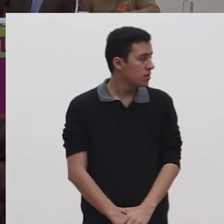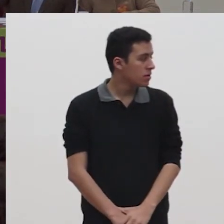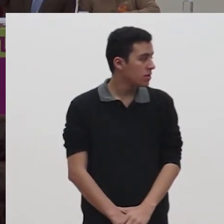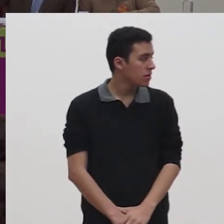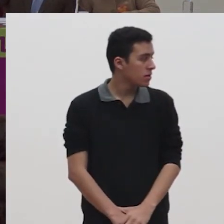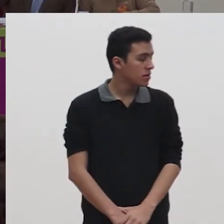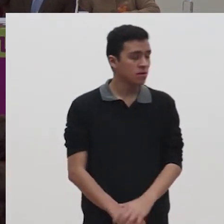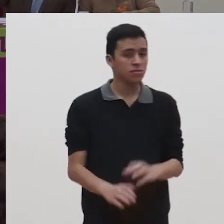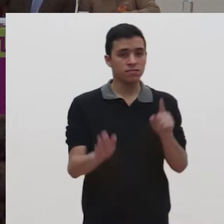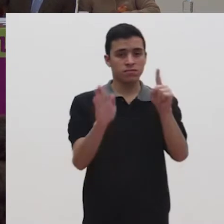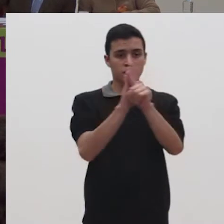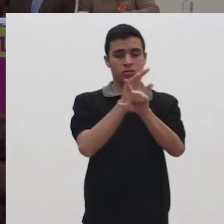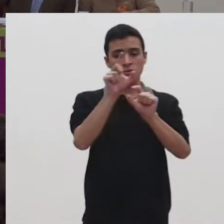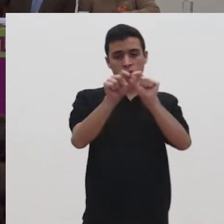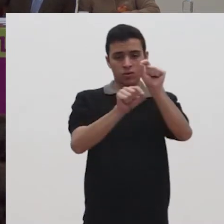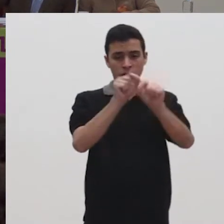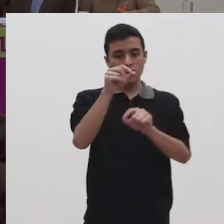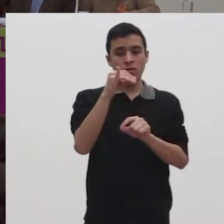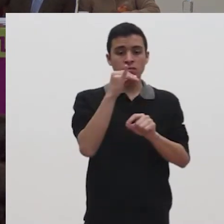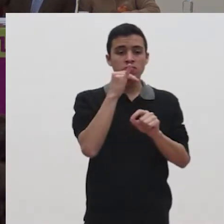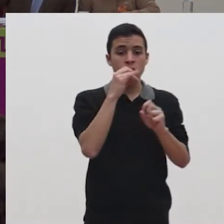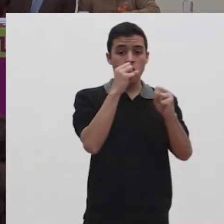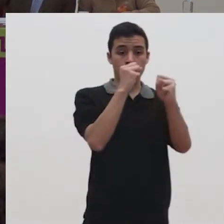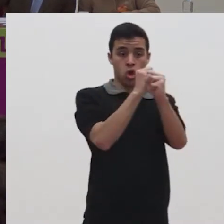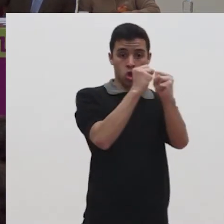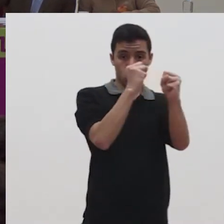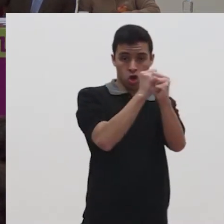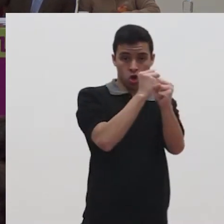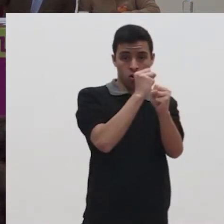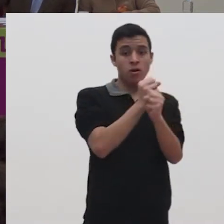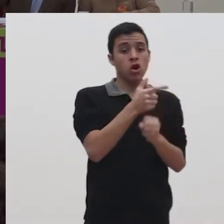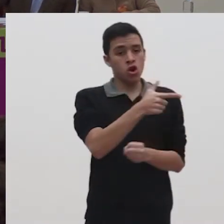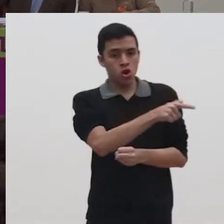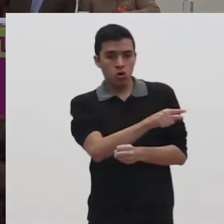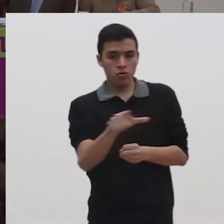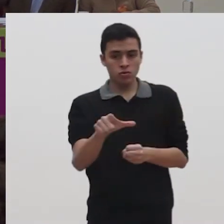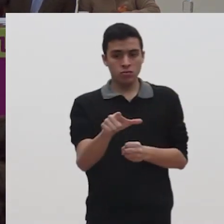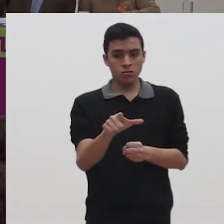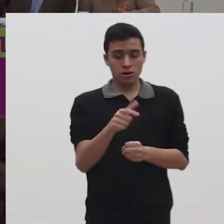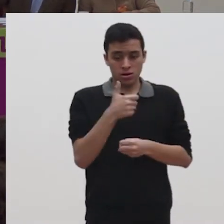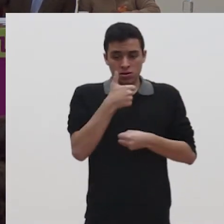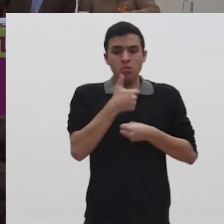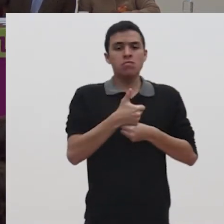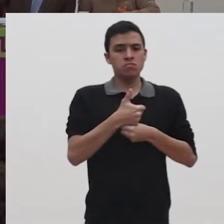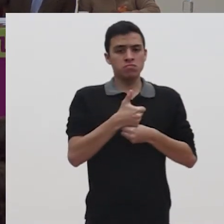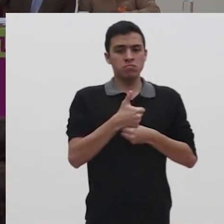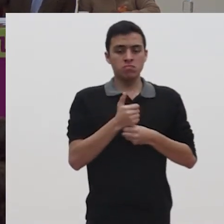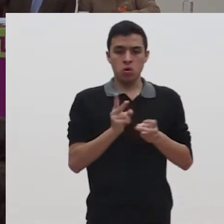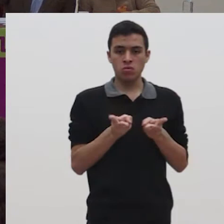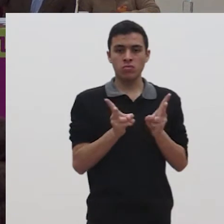A pergunta é se as obras são mantidas na gestão dos candidatos.